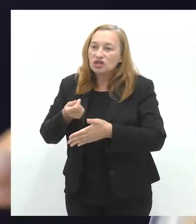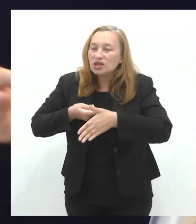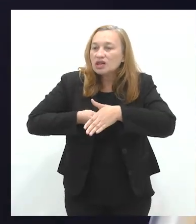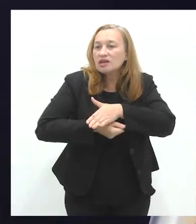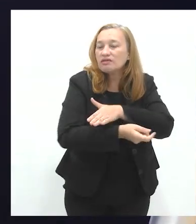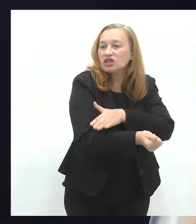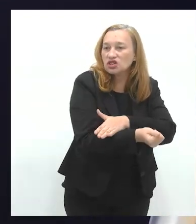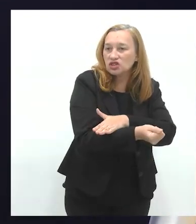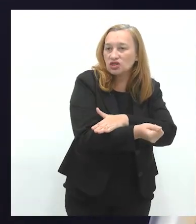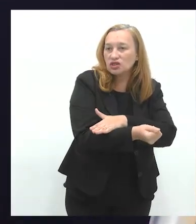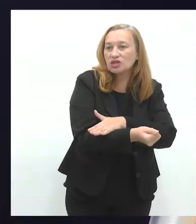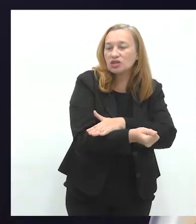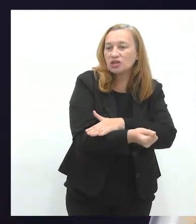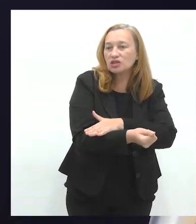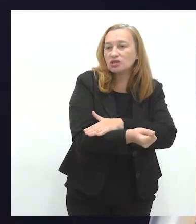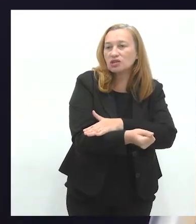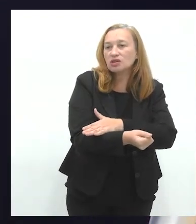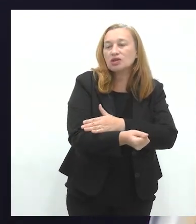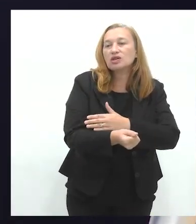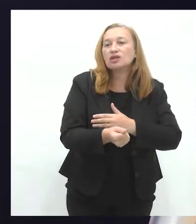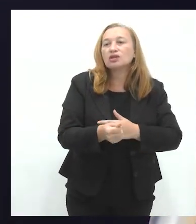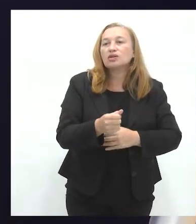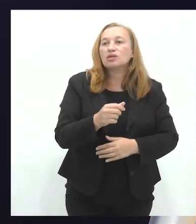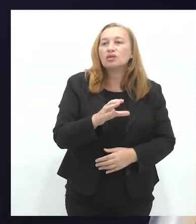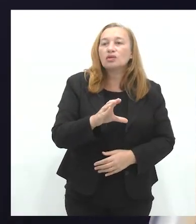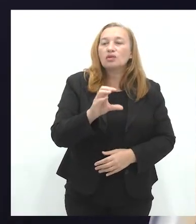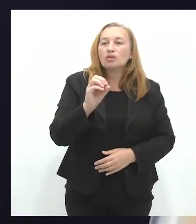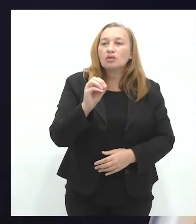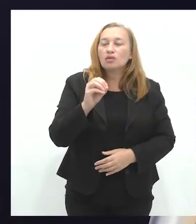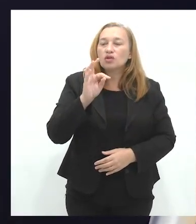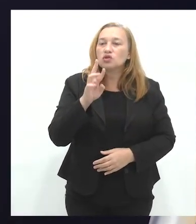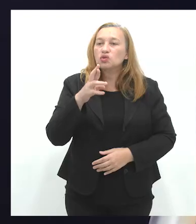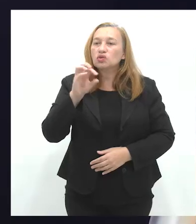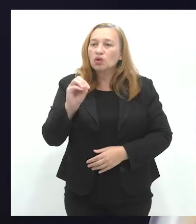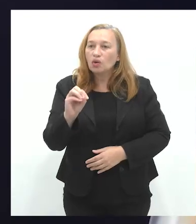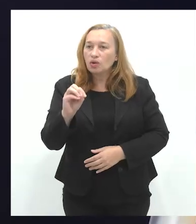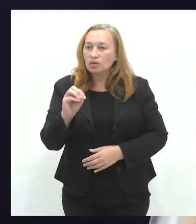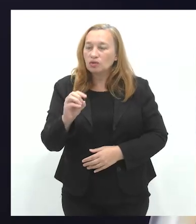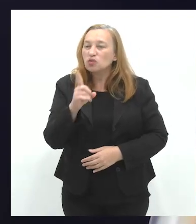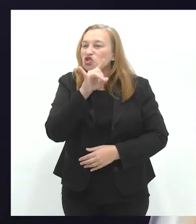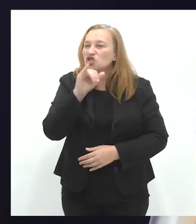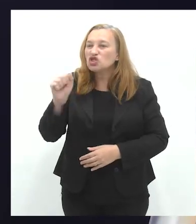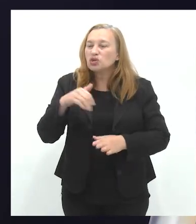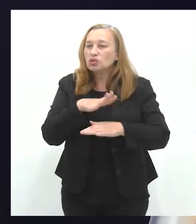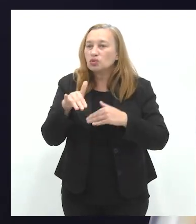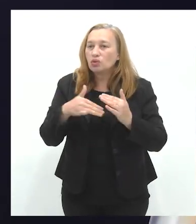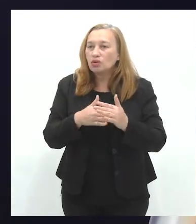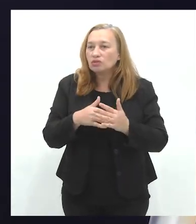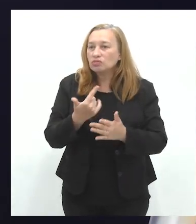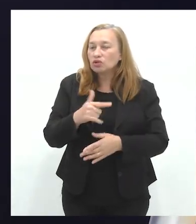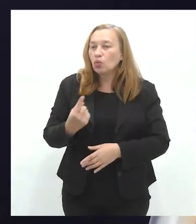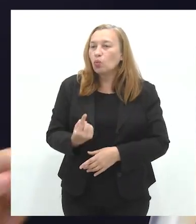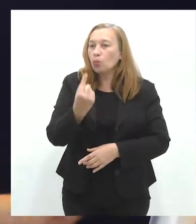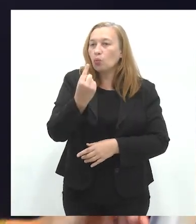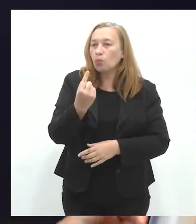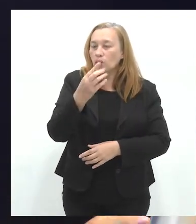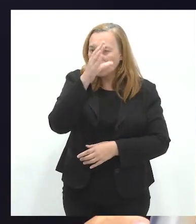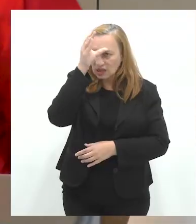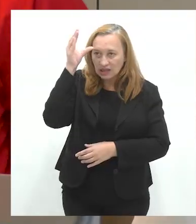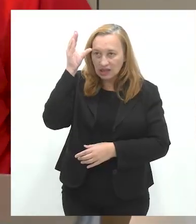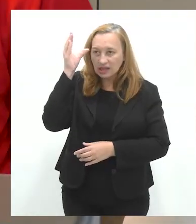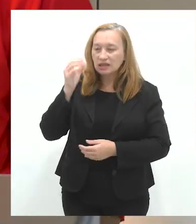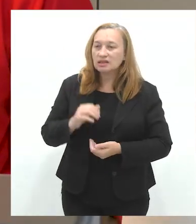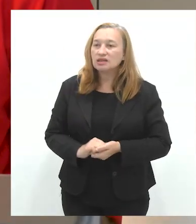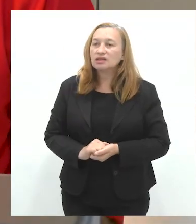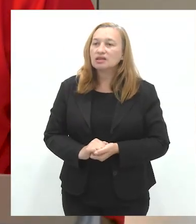domiciliar, e o que eu recebia dele, eu subloquei um consultório um dia inteiro, sem ter paciente. Então, um paciente fez